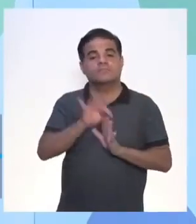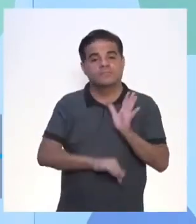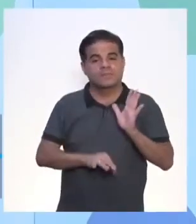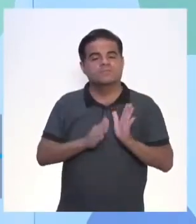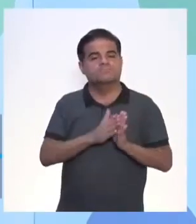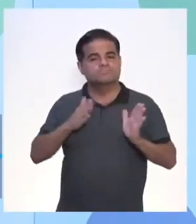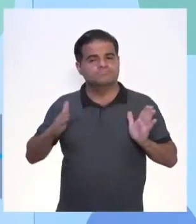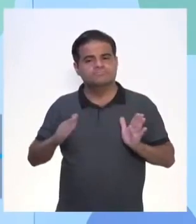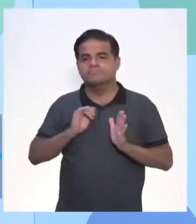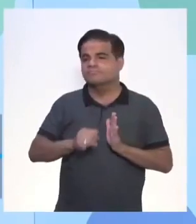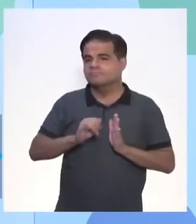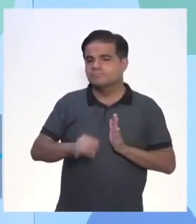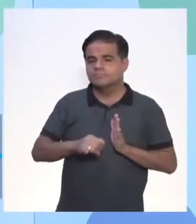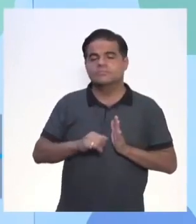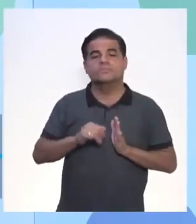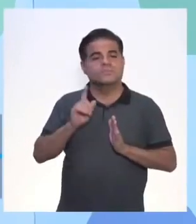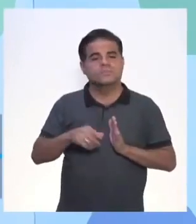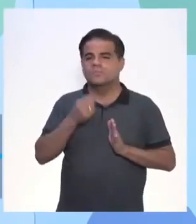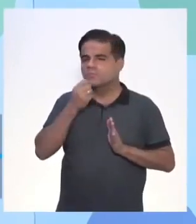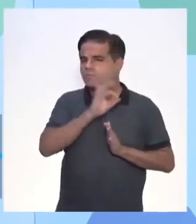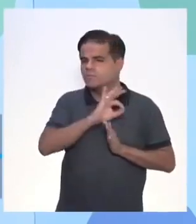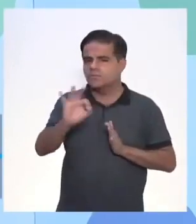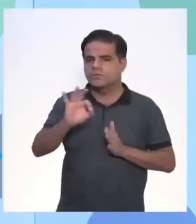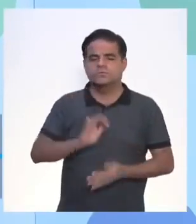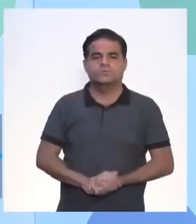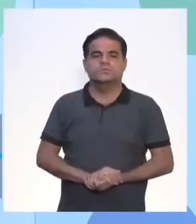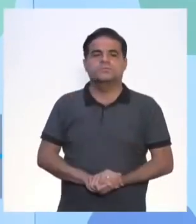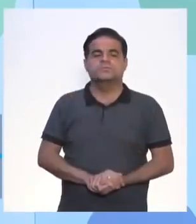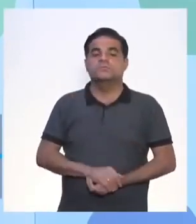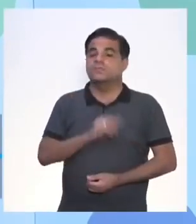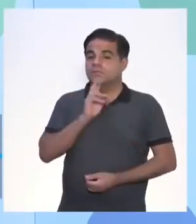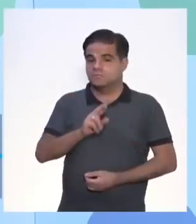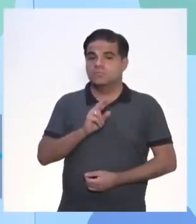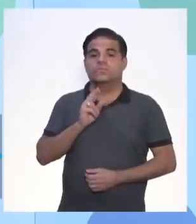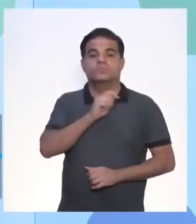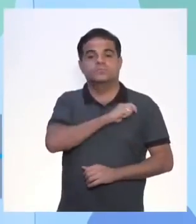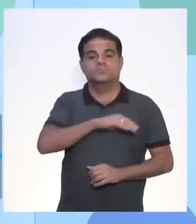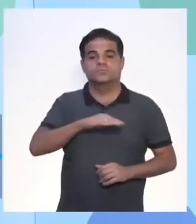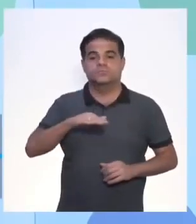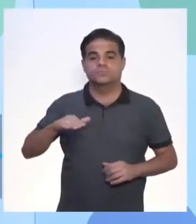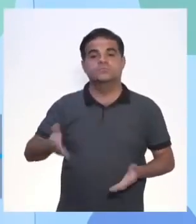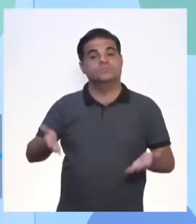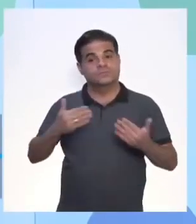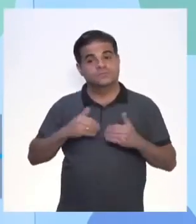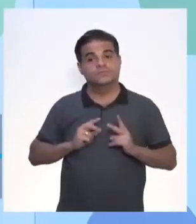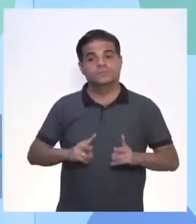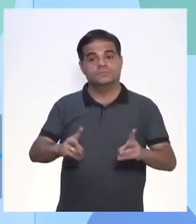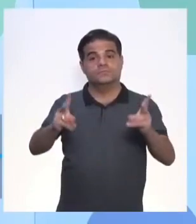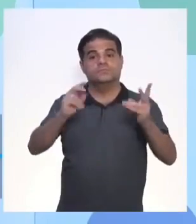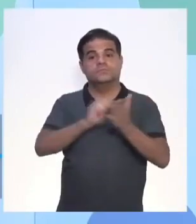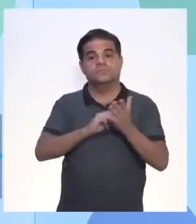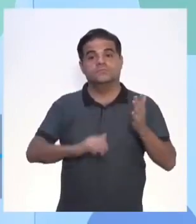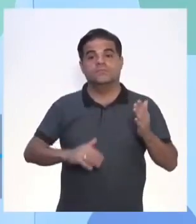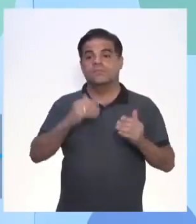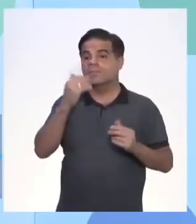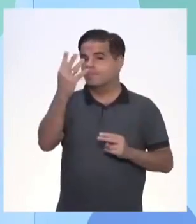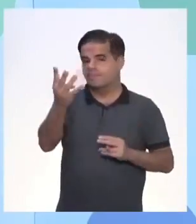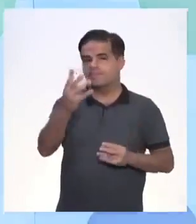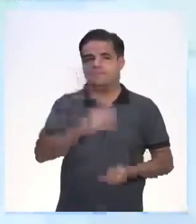texto narrativo que é o conto. Muito bem, a resposta do aluno aí. Vamos agora para a atividade